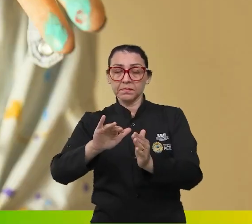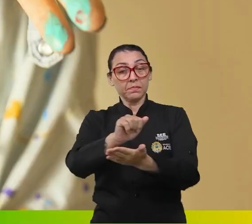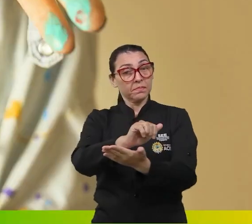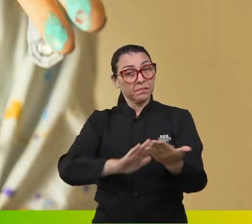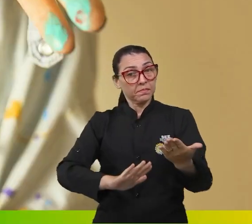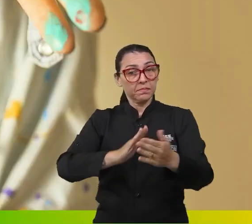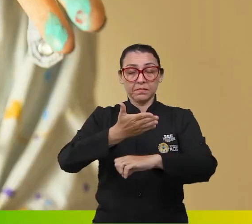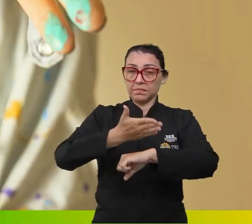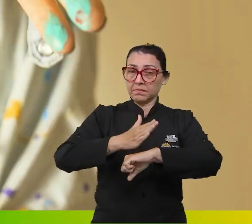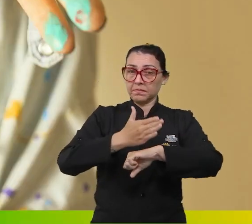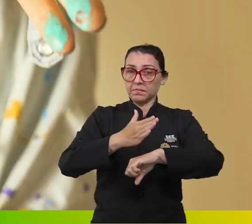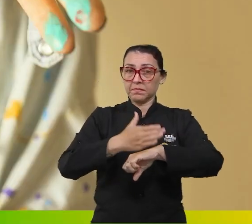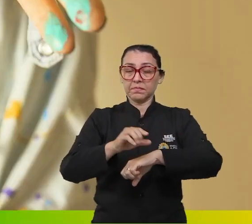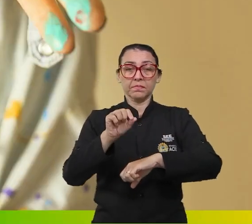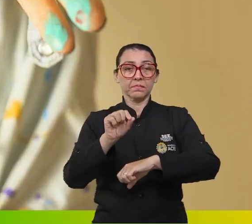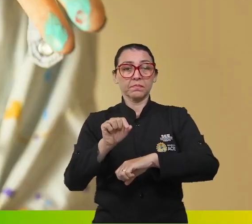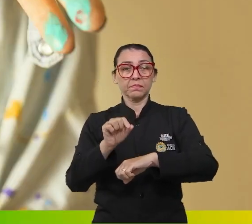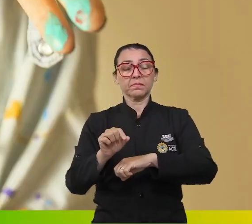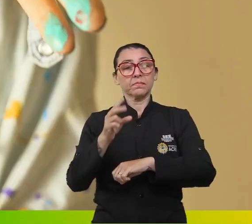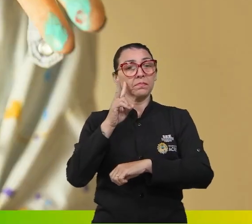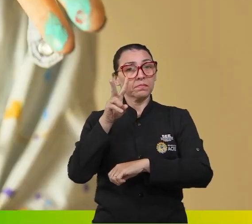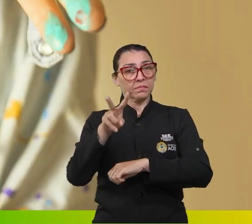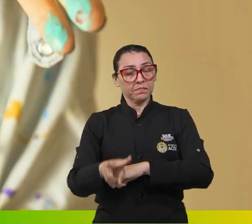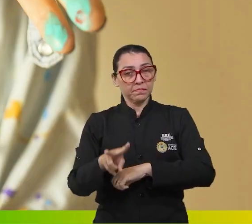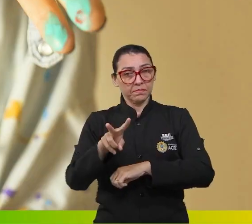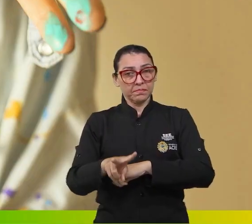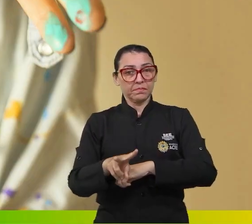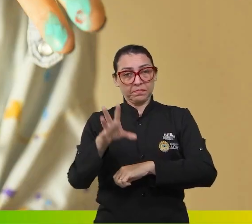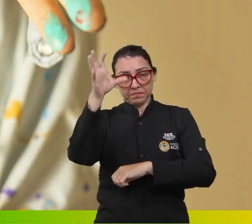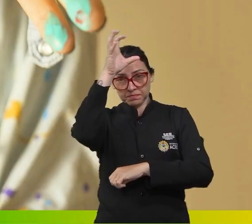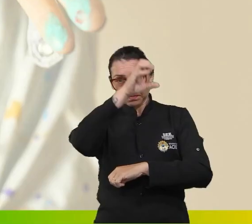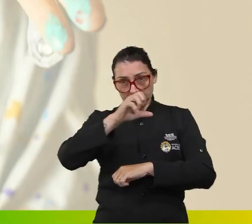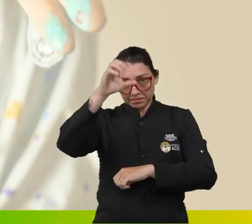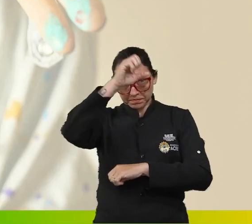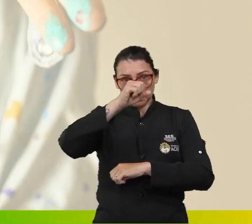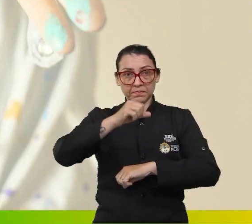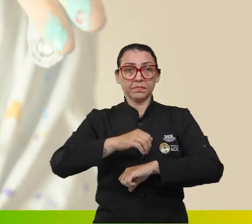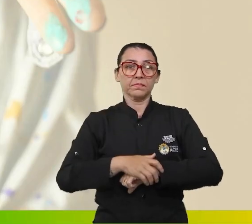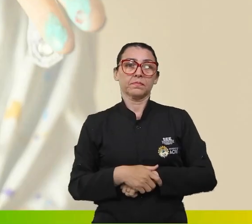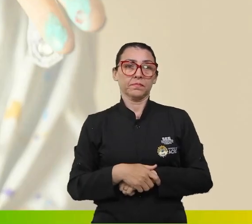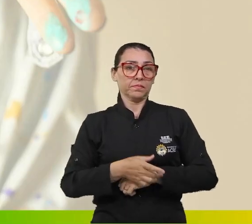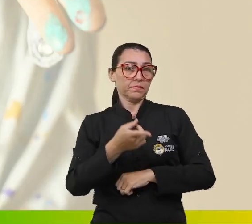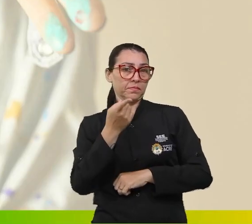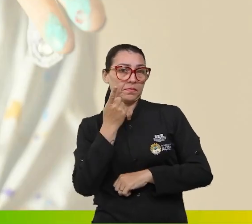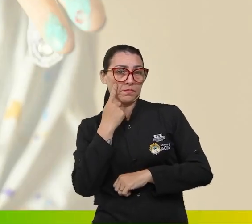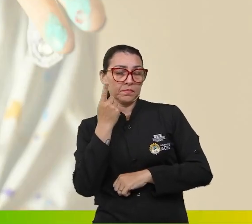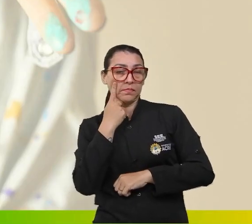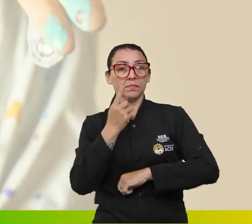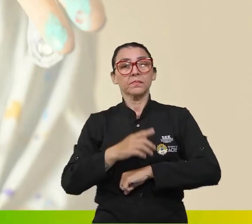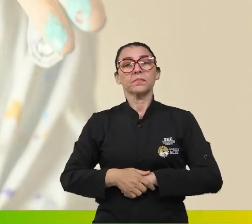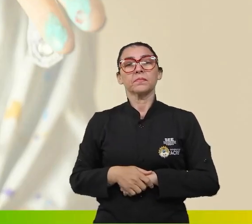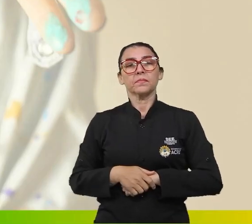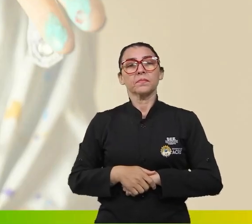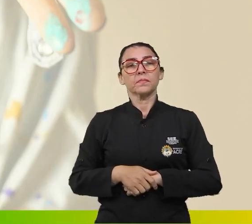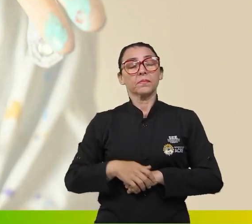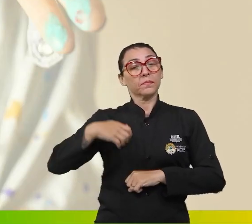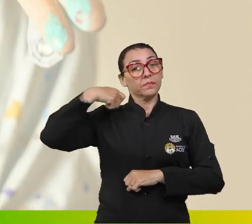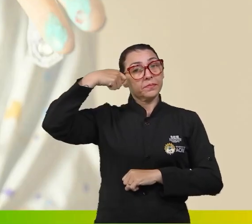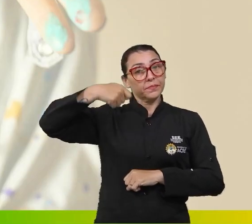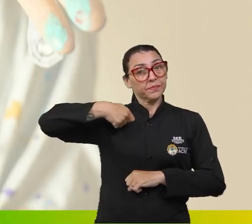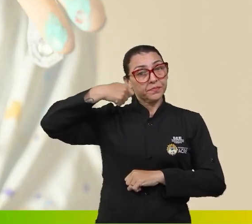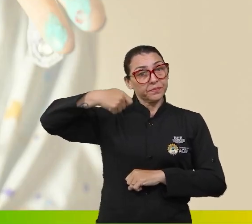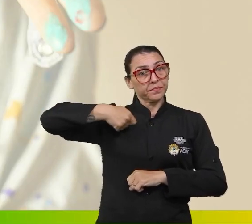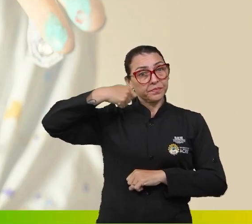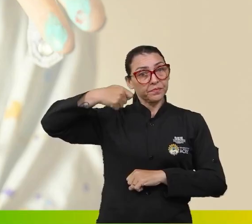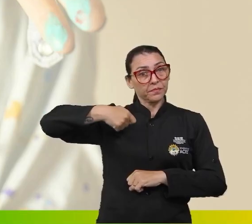vamos exercitar o que a gente acabou de ver, acabou de aprender. Vamos observar aí a nossa atividade. A gente tem